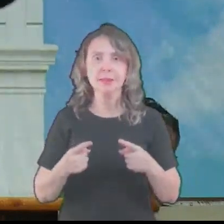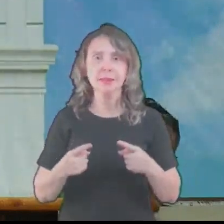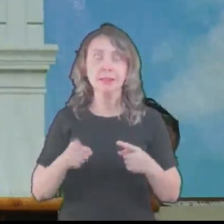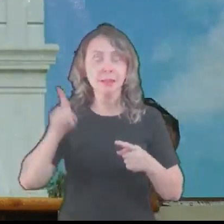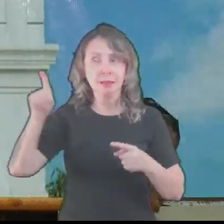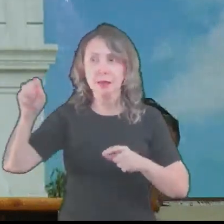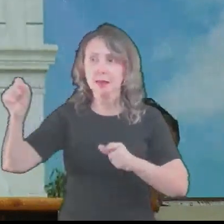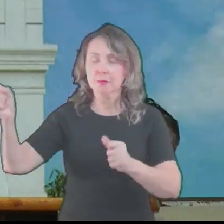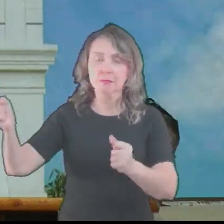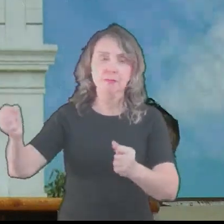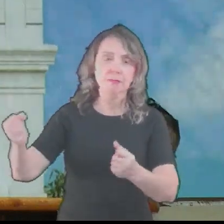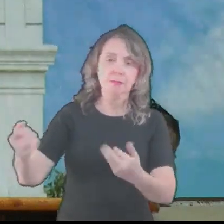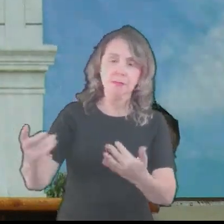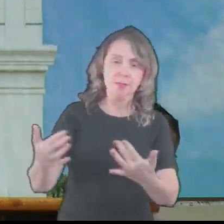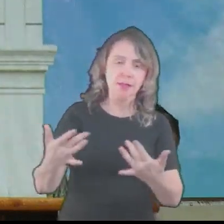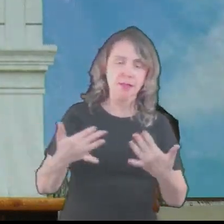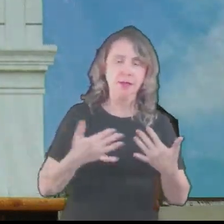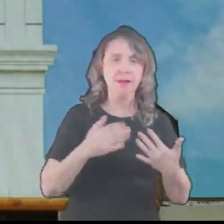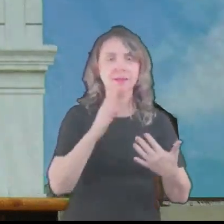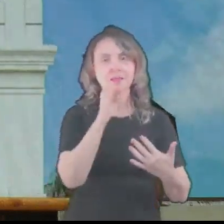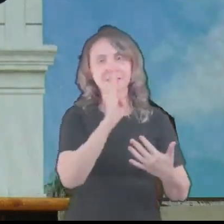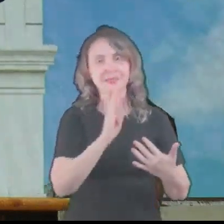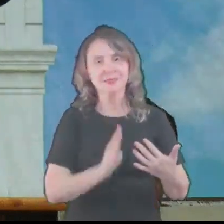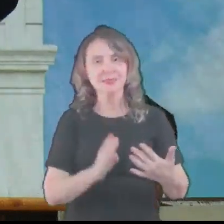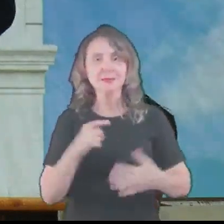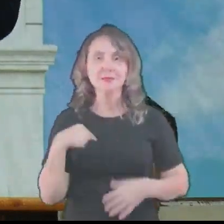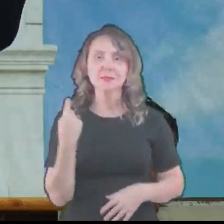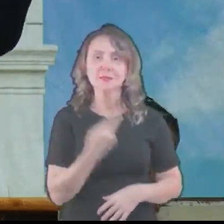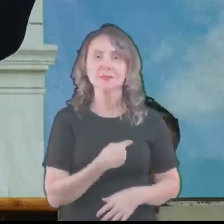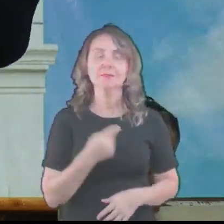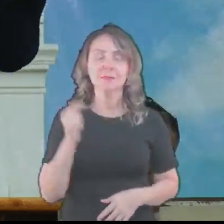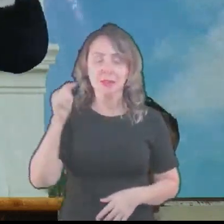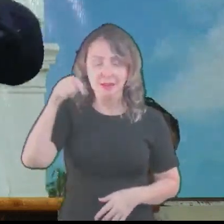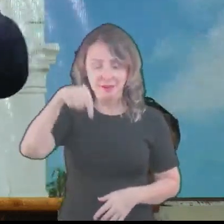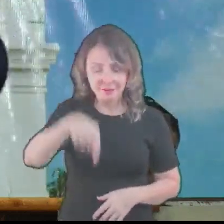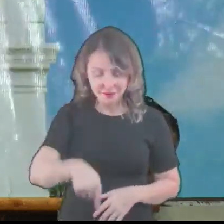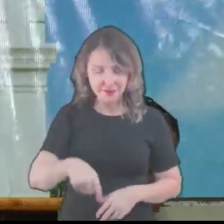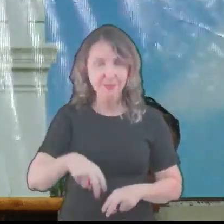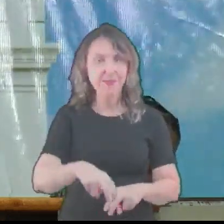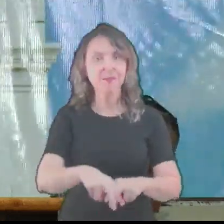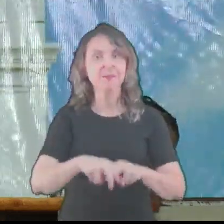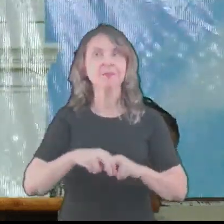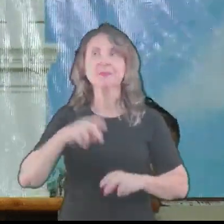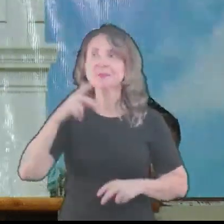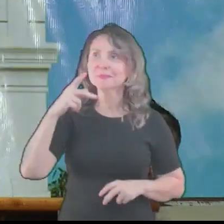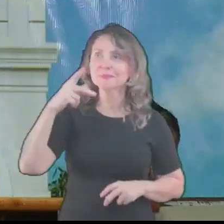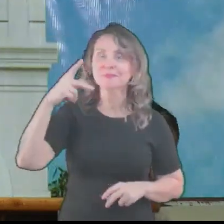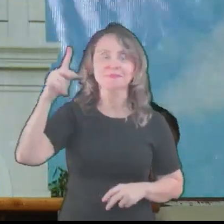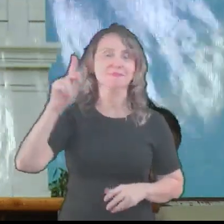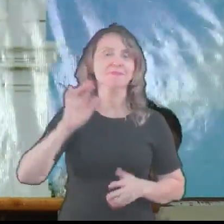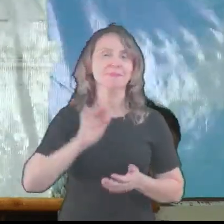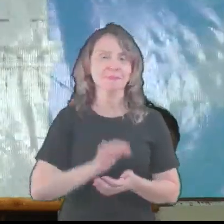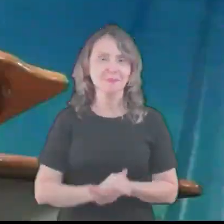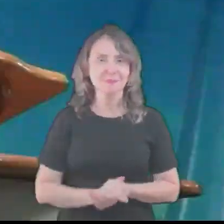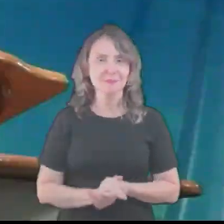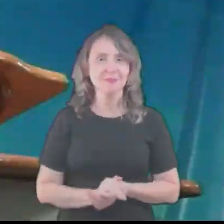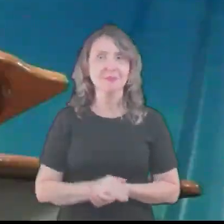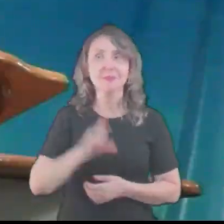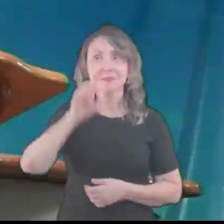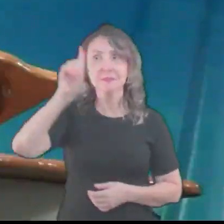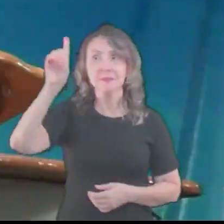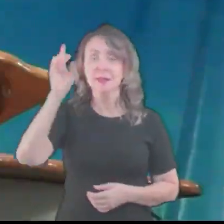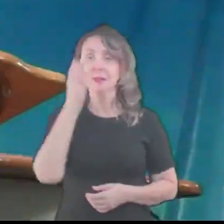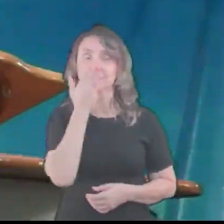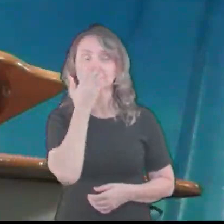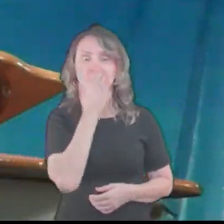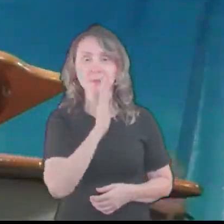E nós estamos aqui por causa dele, por ele. A promessa foi feita a Abraão, mas